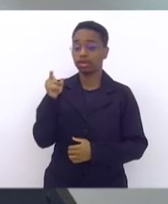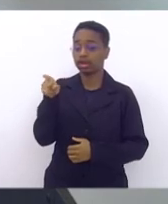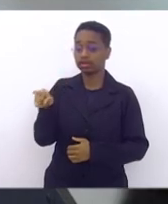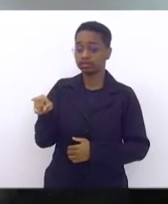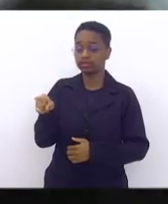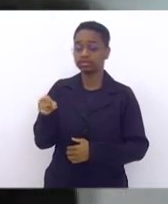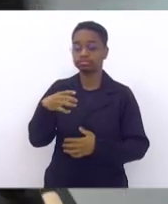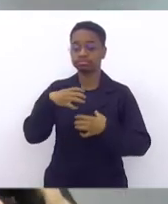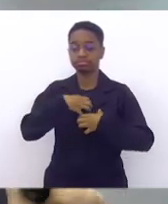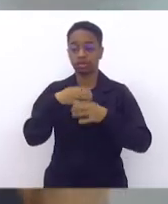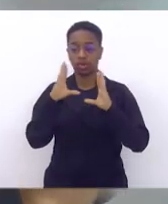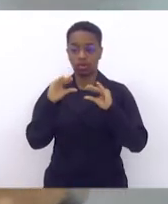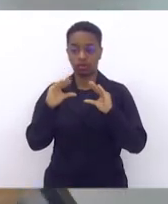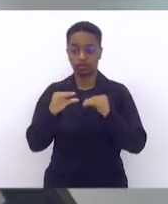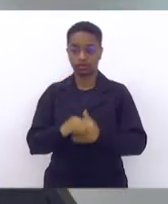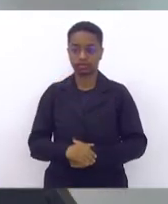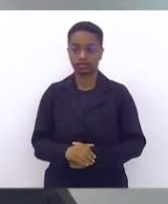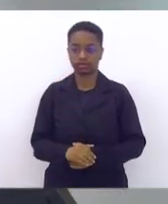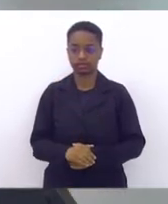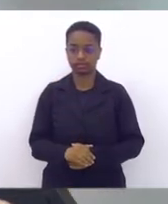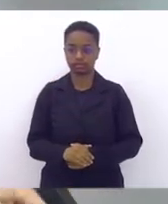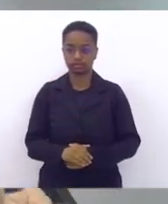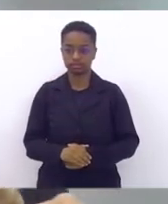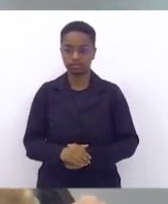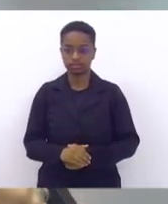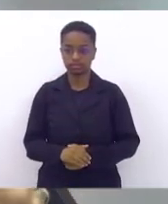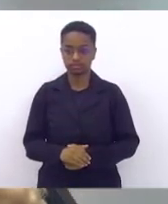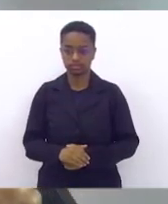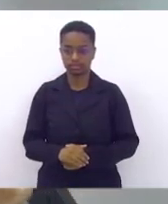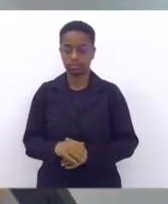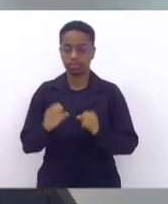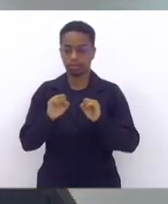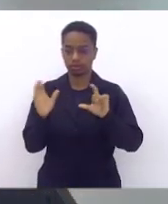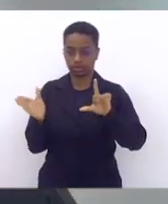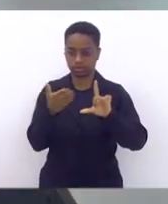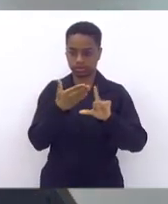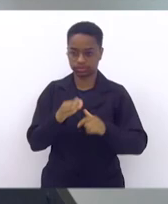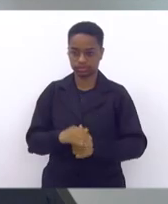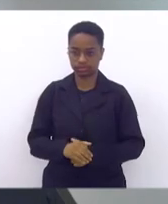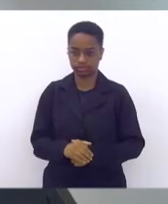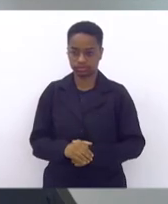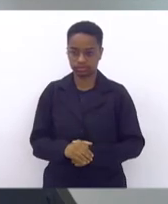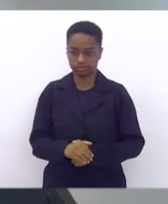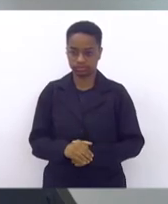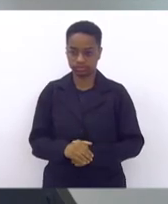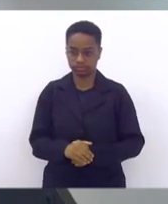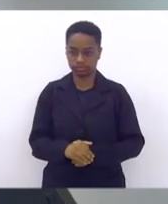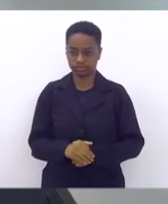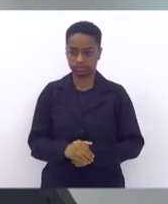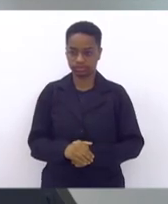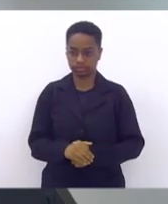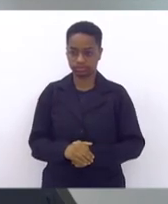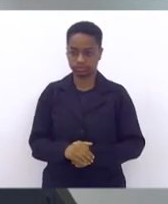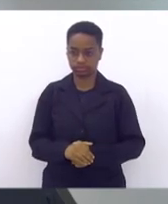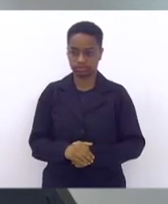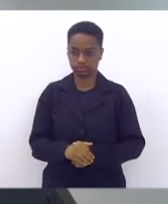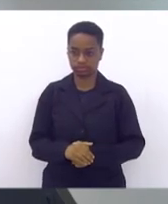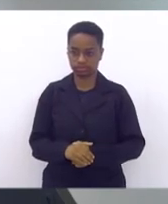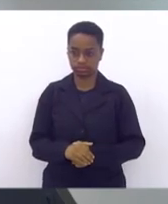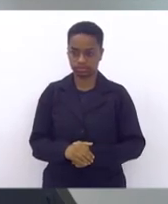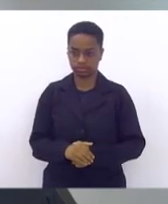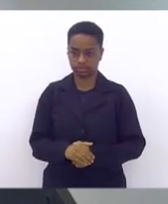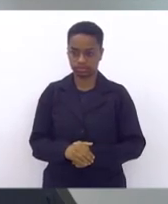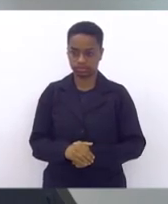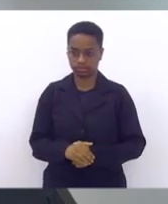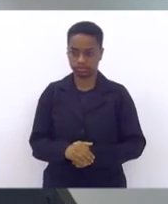esteja confortável. Bom, é... pode passar, por favor? Bom, é... o que, que eu... vamos